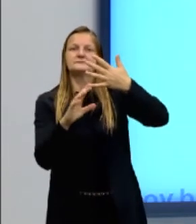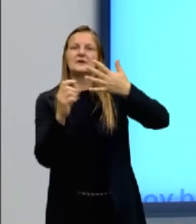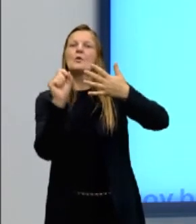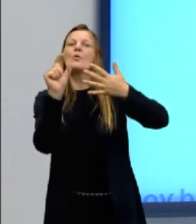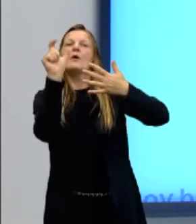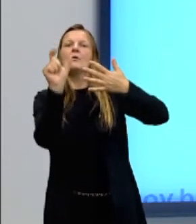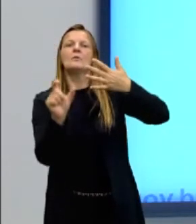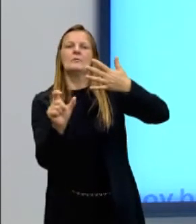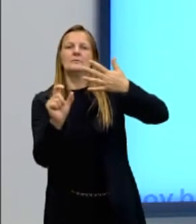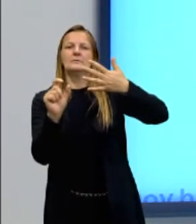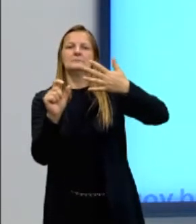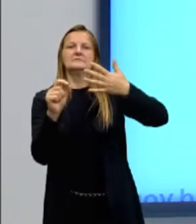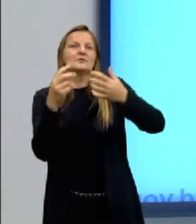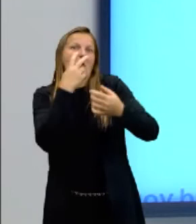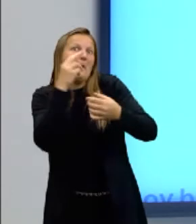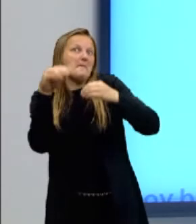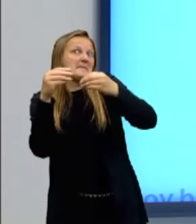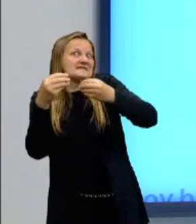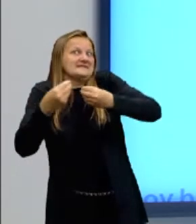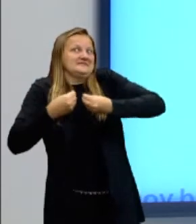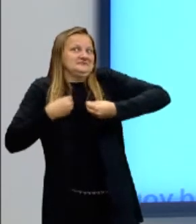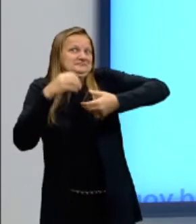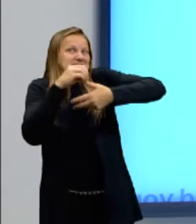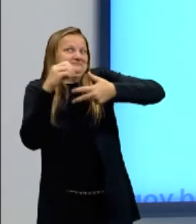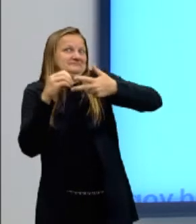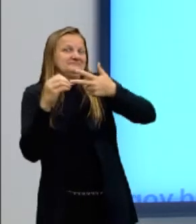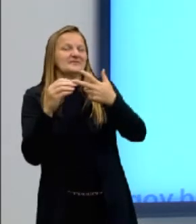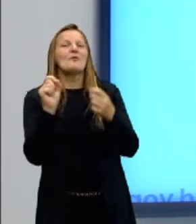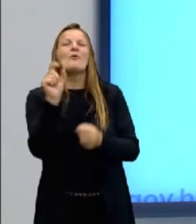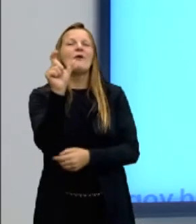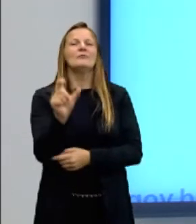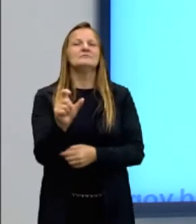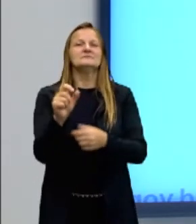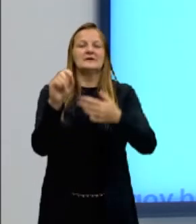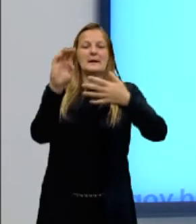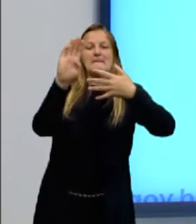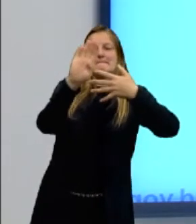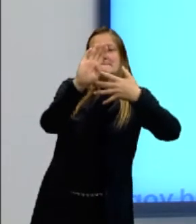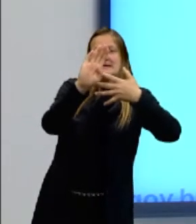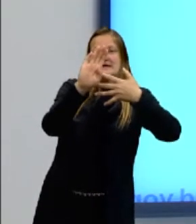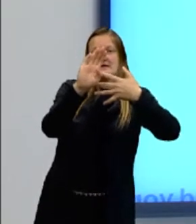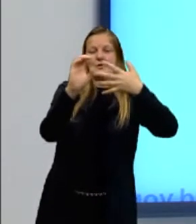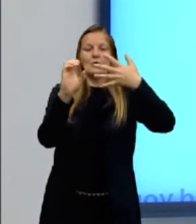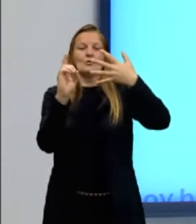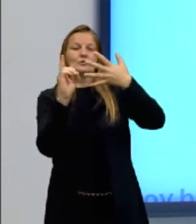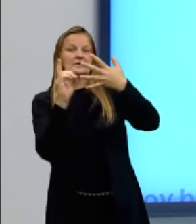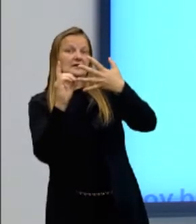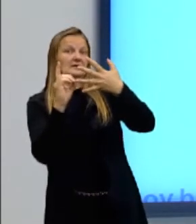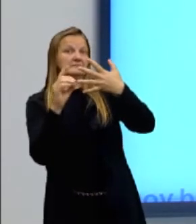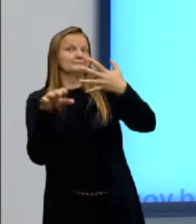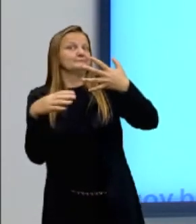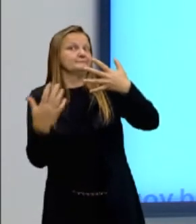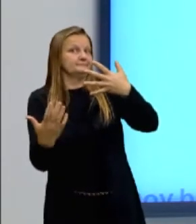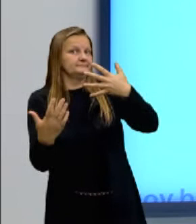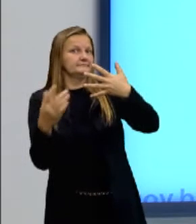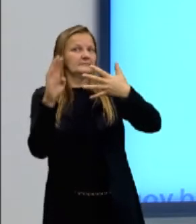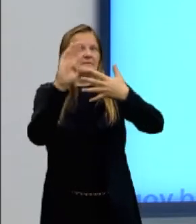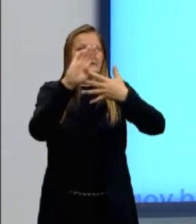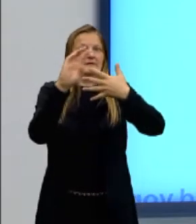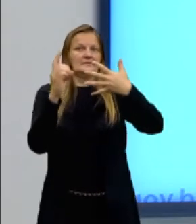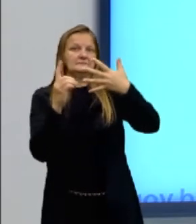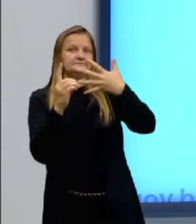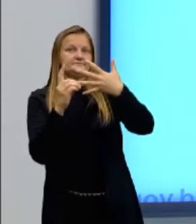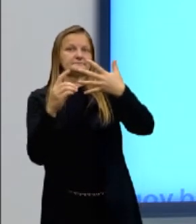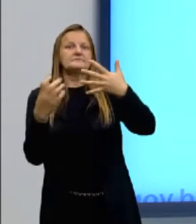aqui que o Enem nos presenteia a gente vai ficar entre a b&a de né gente a abelha de